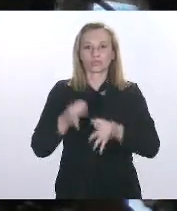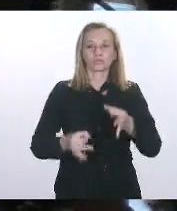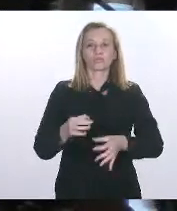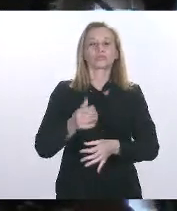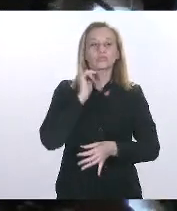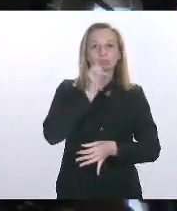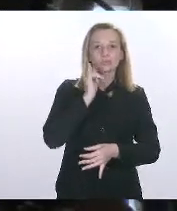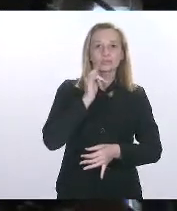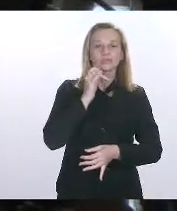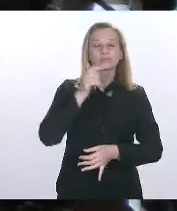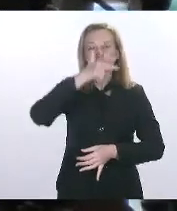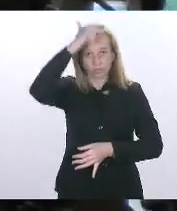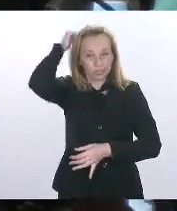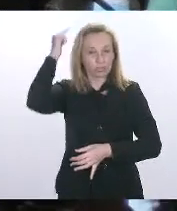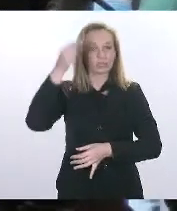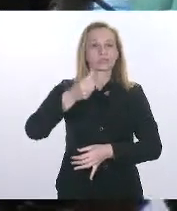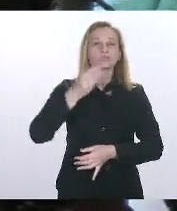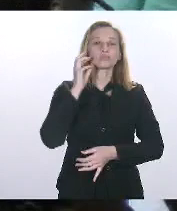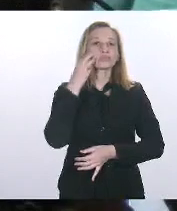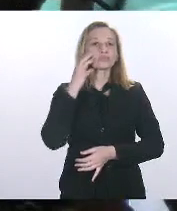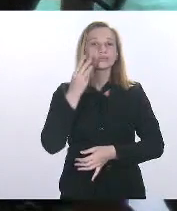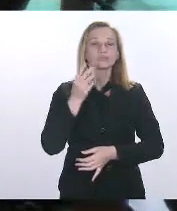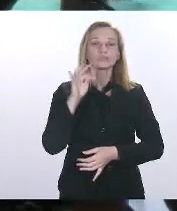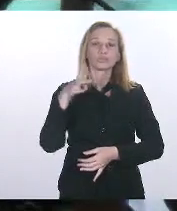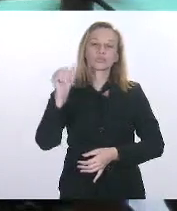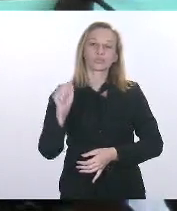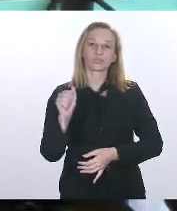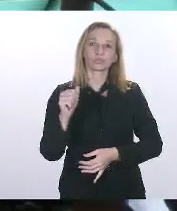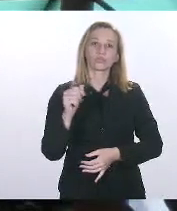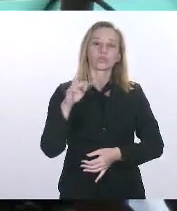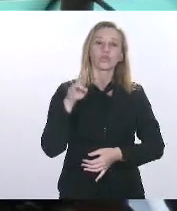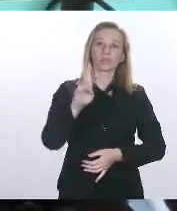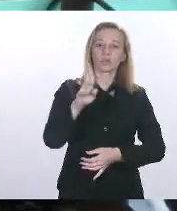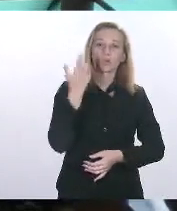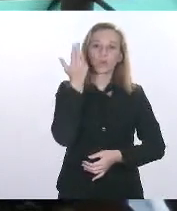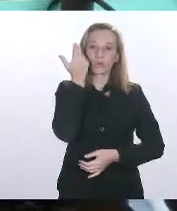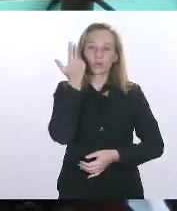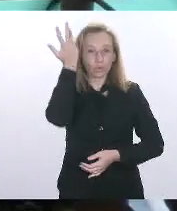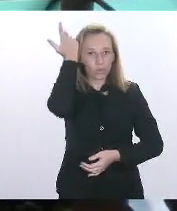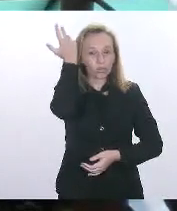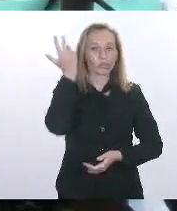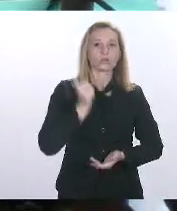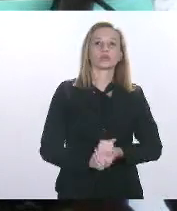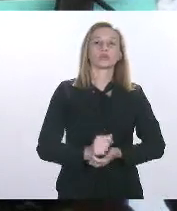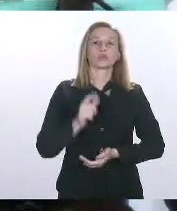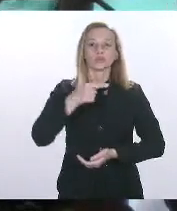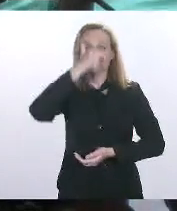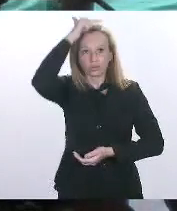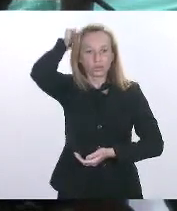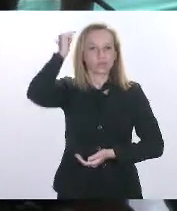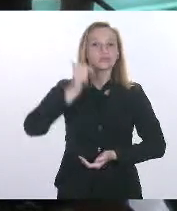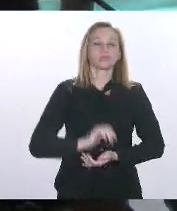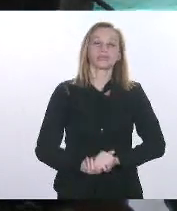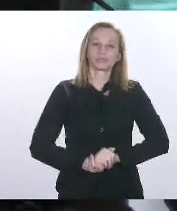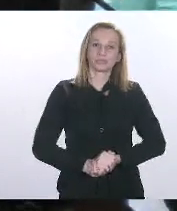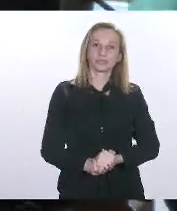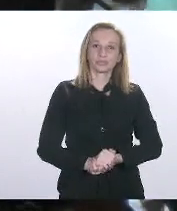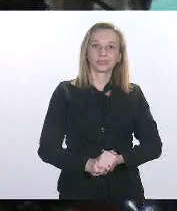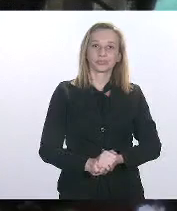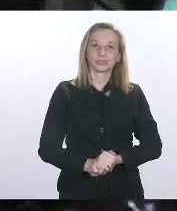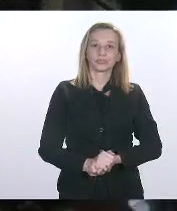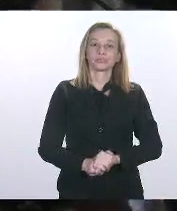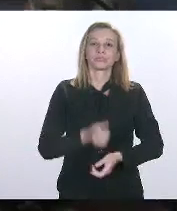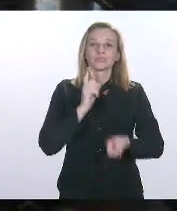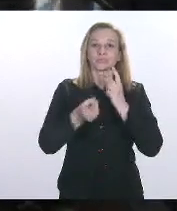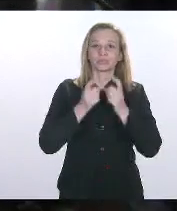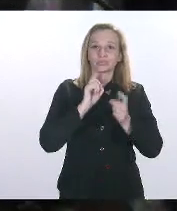Luiz Paulo, relator do vencido, Valdé Carneiro, Gustavo Tutuca, Eliomar Coelho e Luiz Paulo.